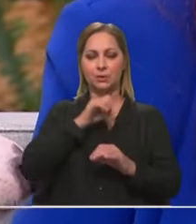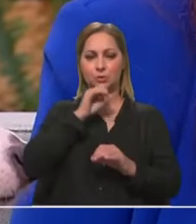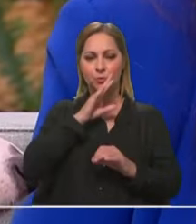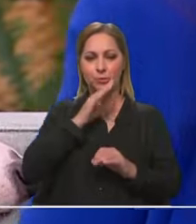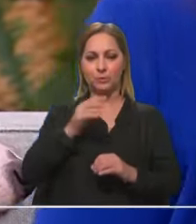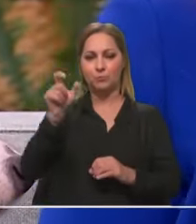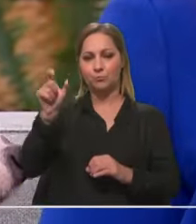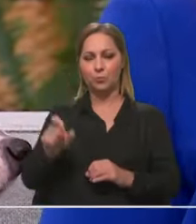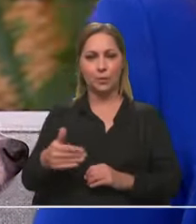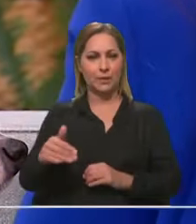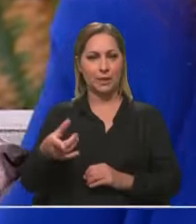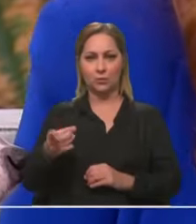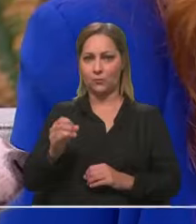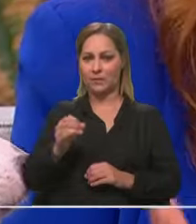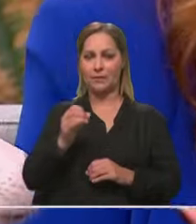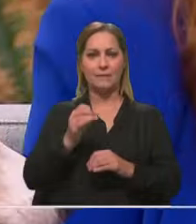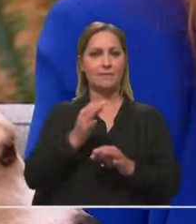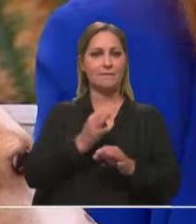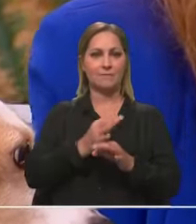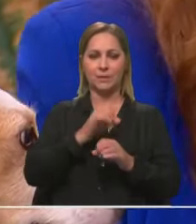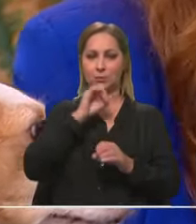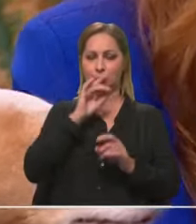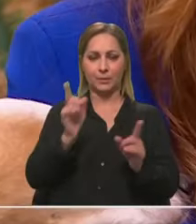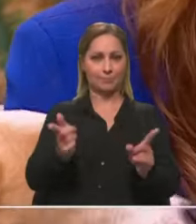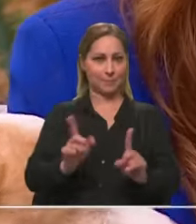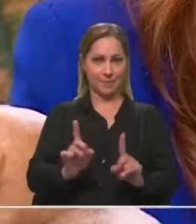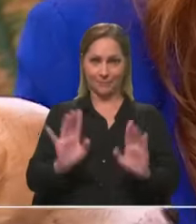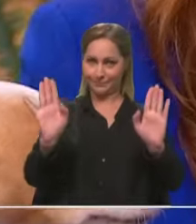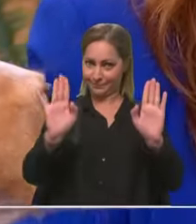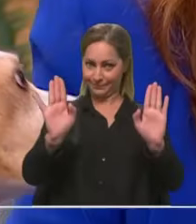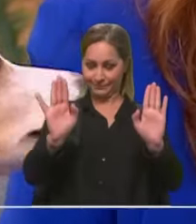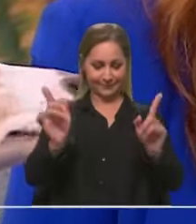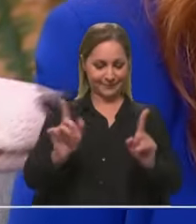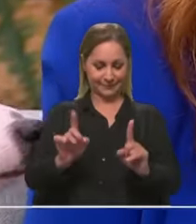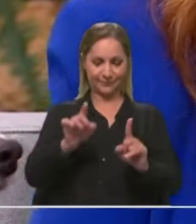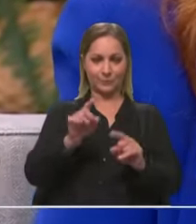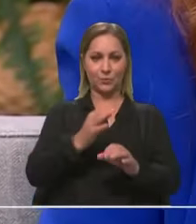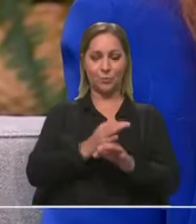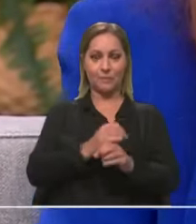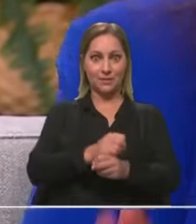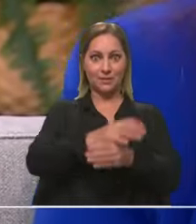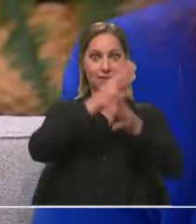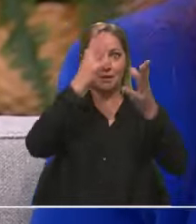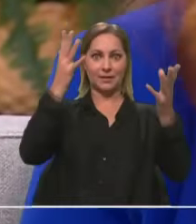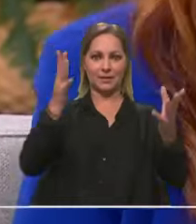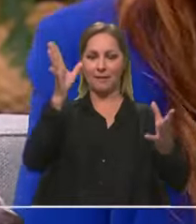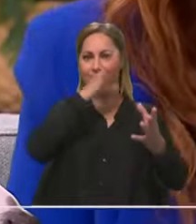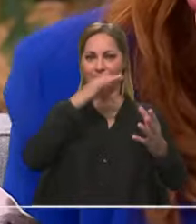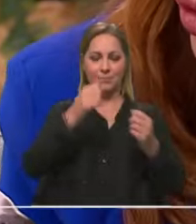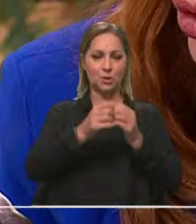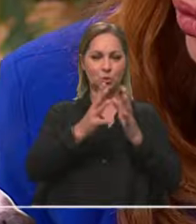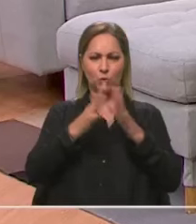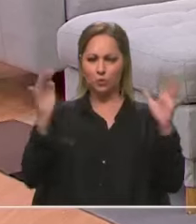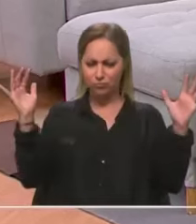anos não se faz porque de repente reparem uma grande festa com toda a família aos